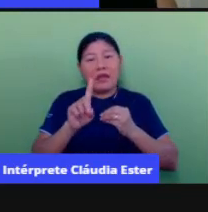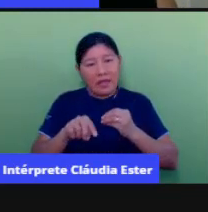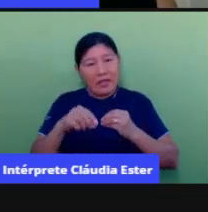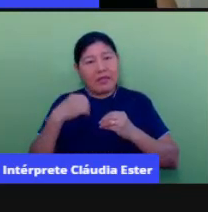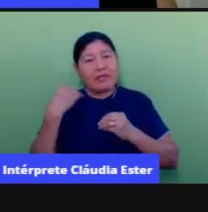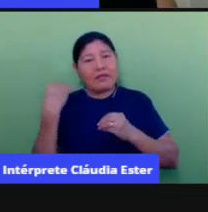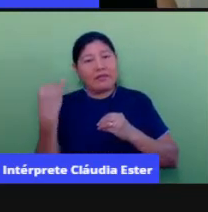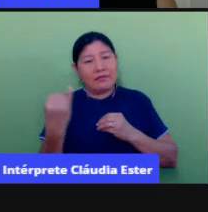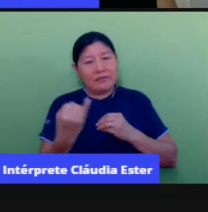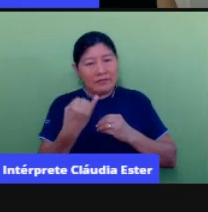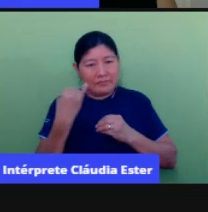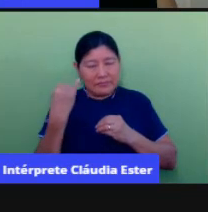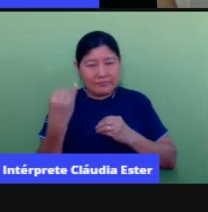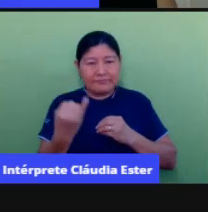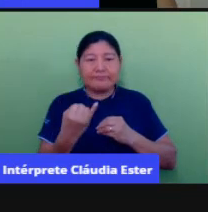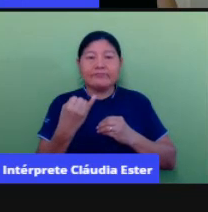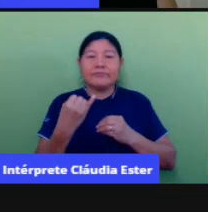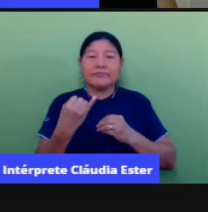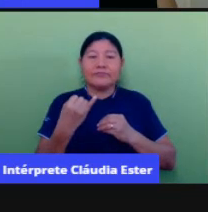essencialmente,